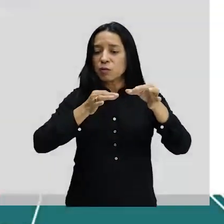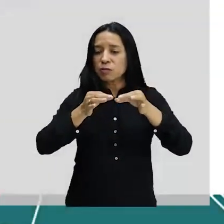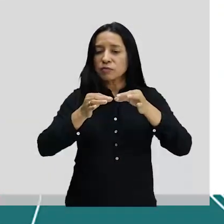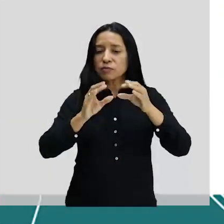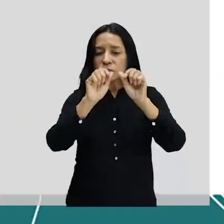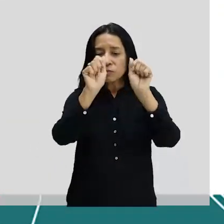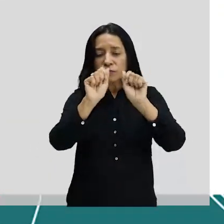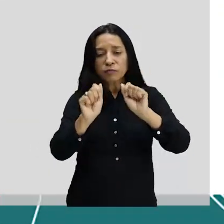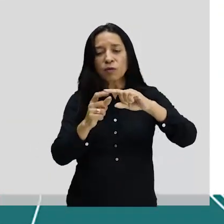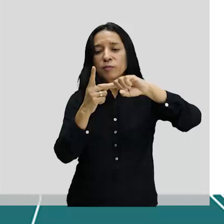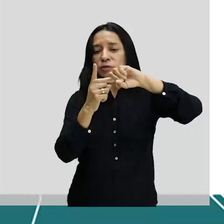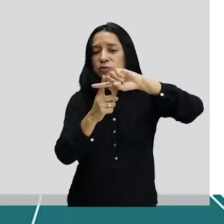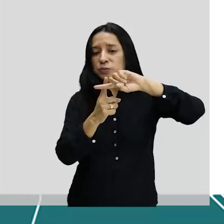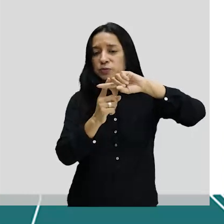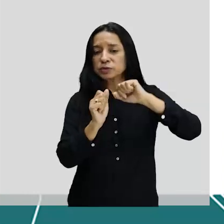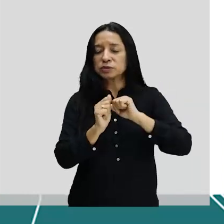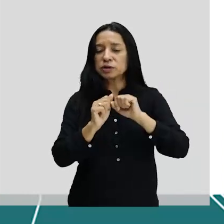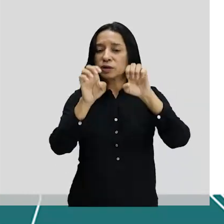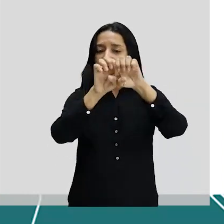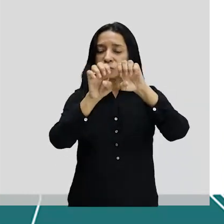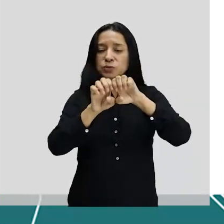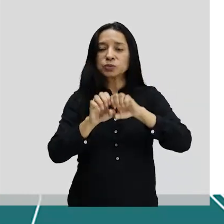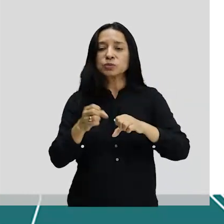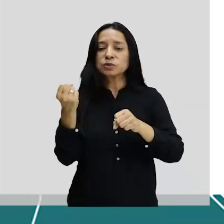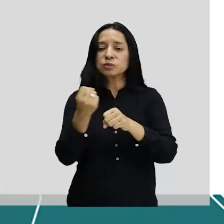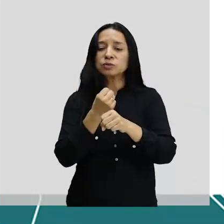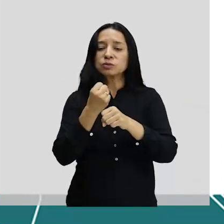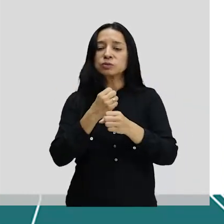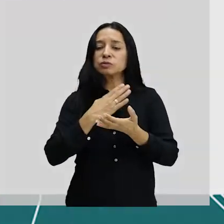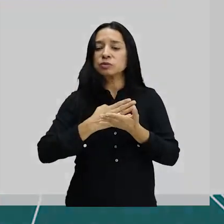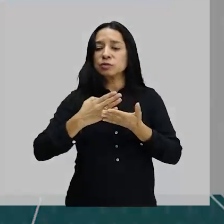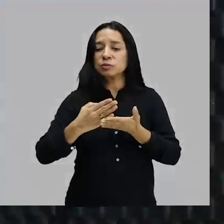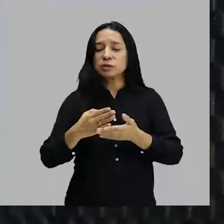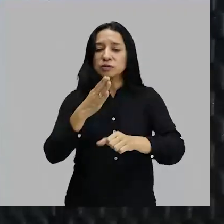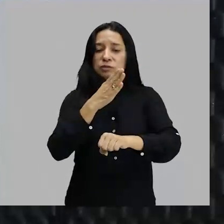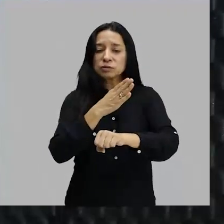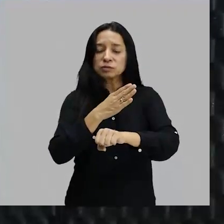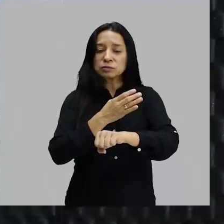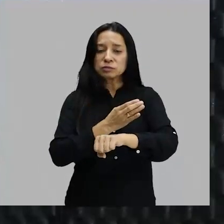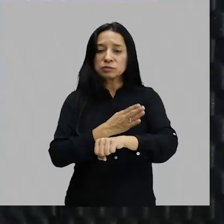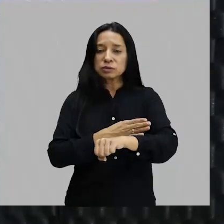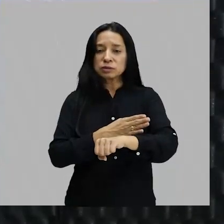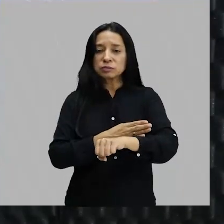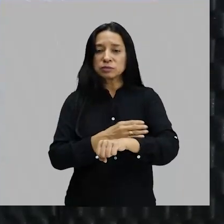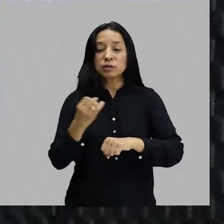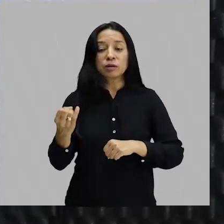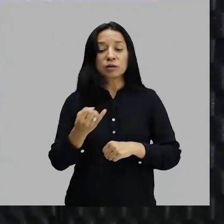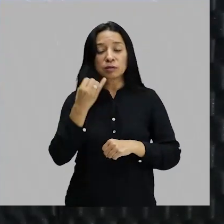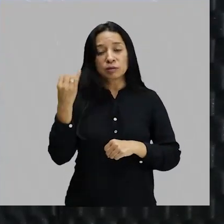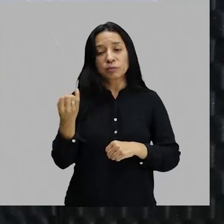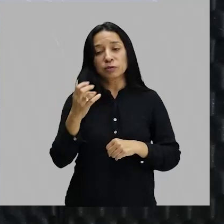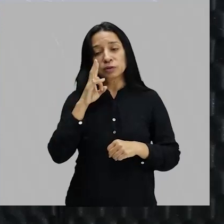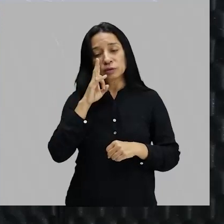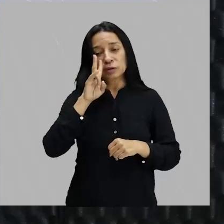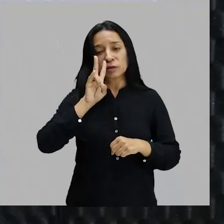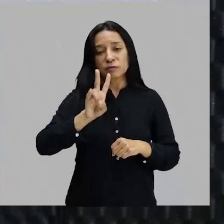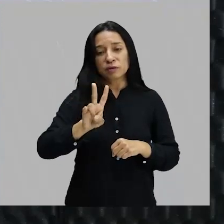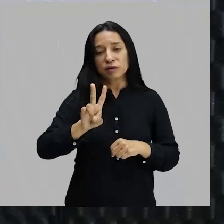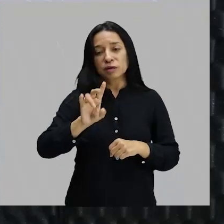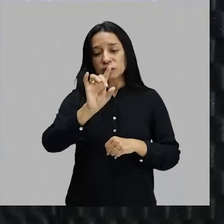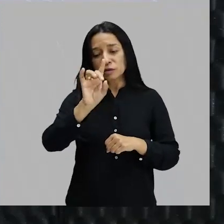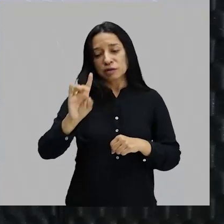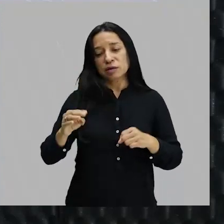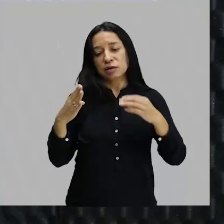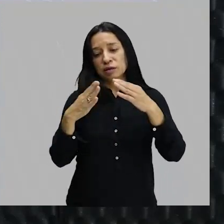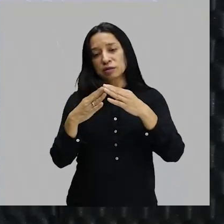né? E essas estruturas foram construídas logo no início da Idade Média. O interessante é você perceber que cada basílica